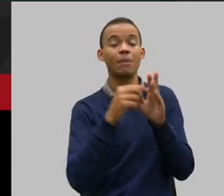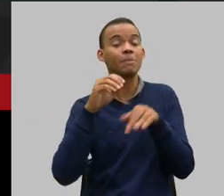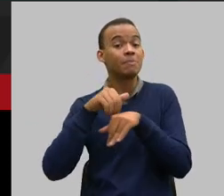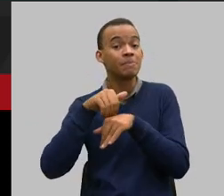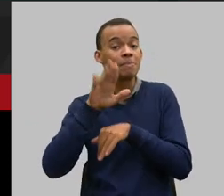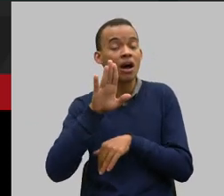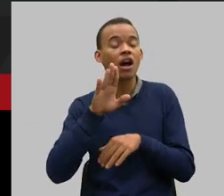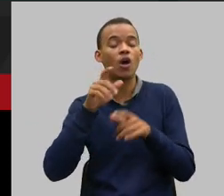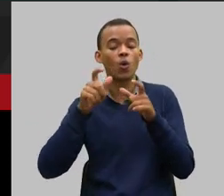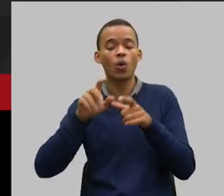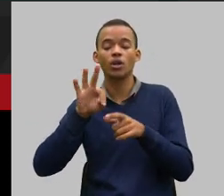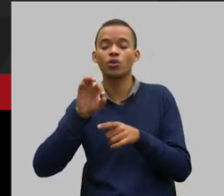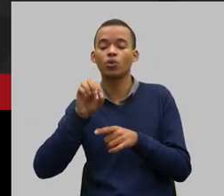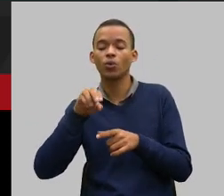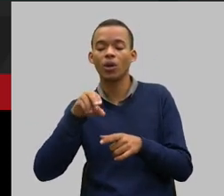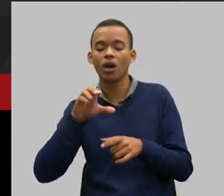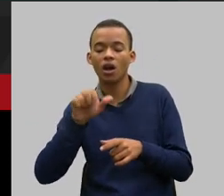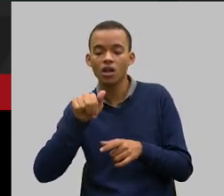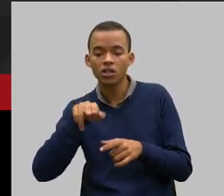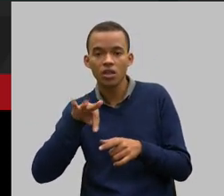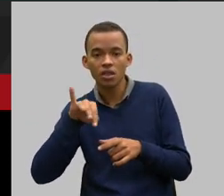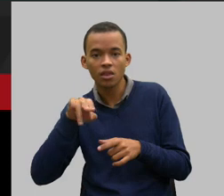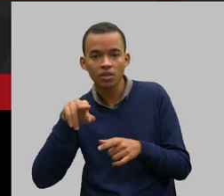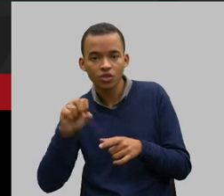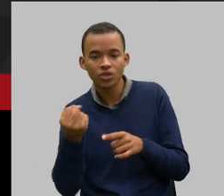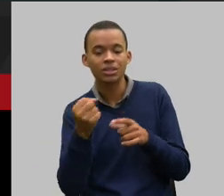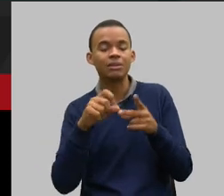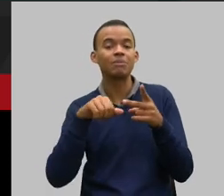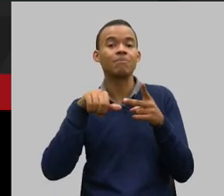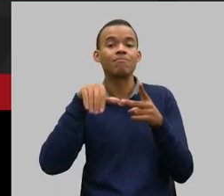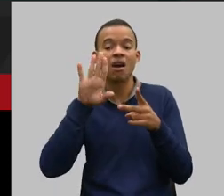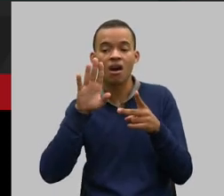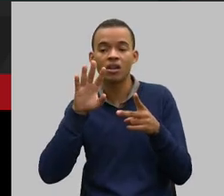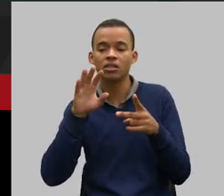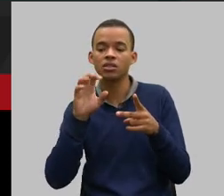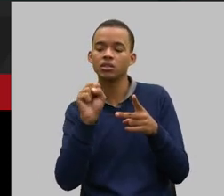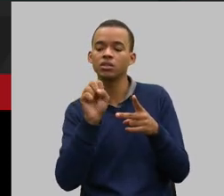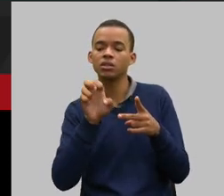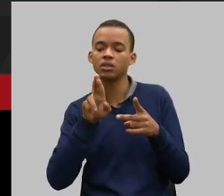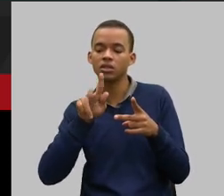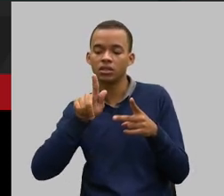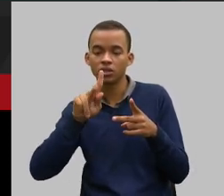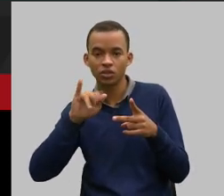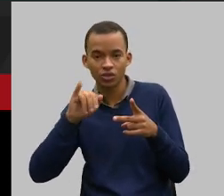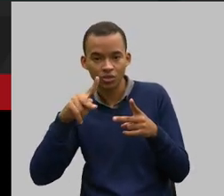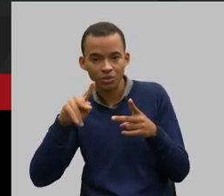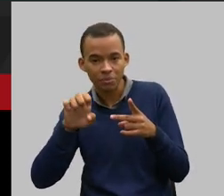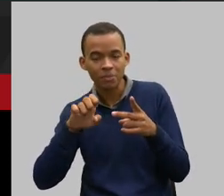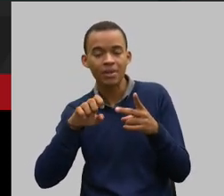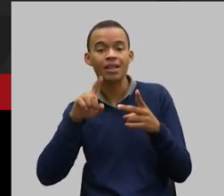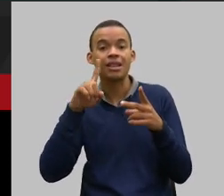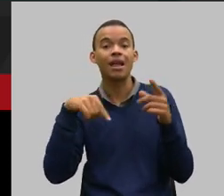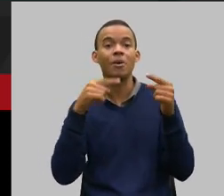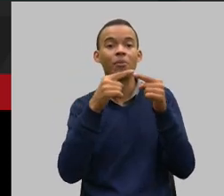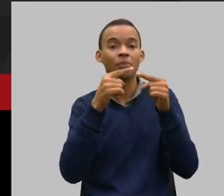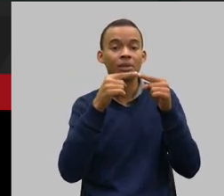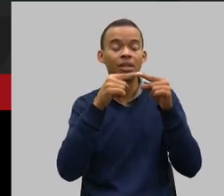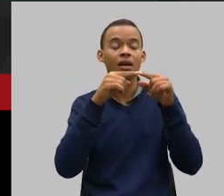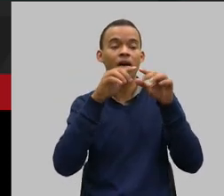do que a economia de Sergipe é mais do que a economia de Rondônia é é a economia do acri Amapá roras